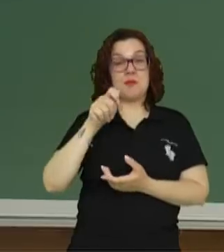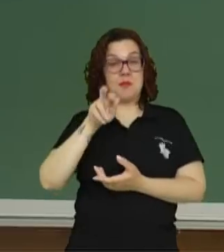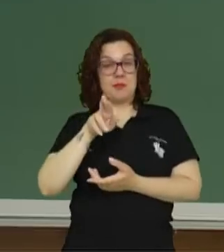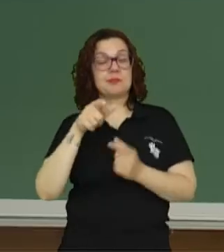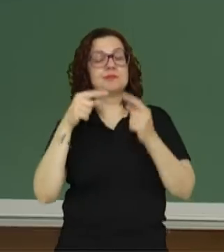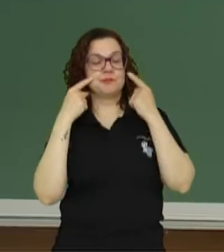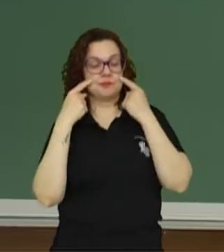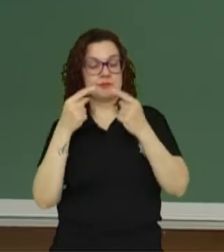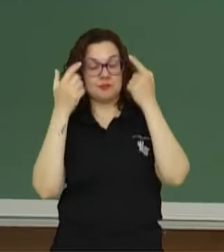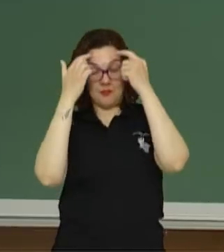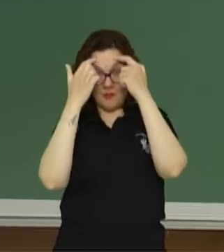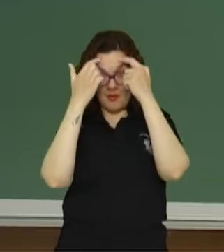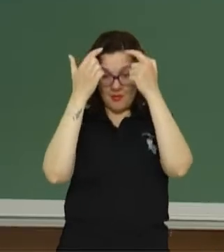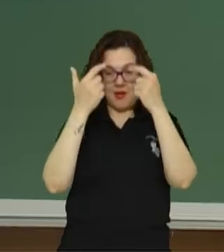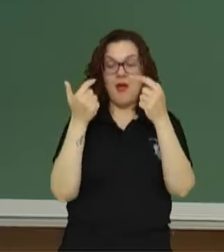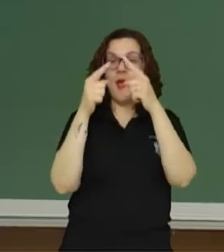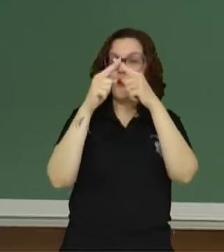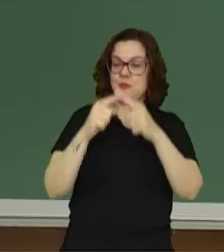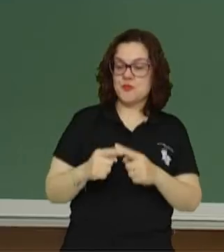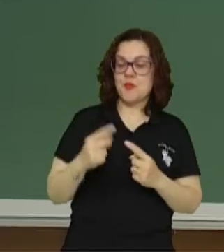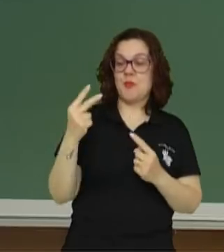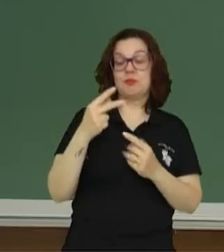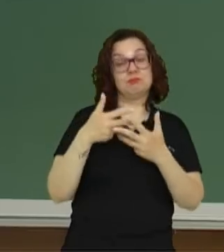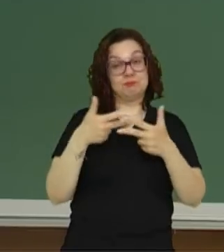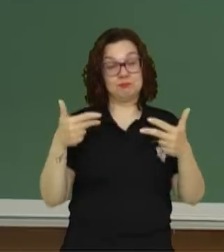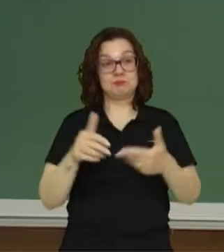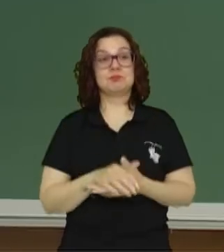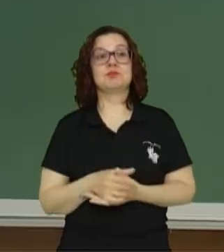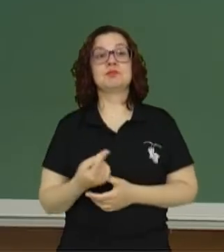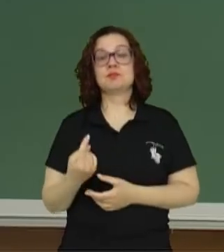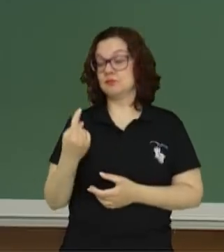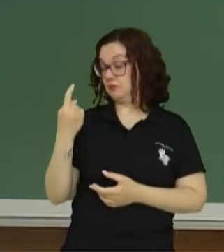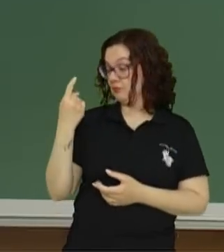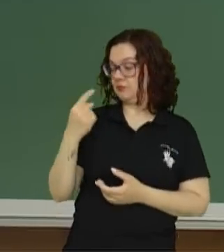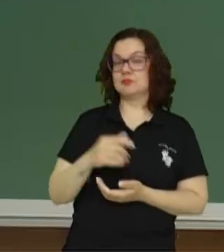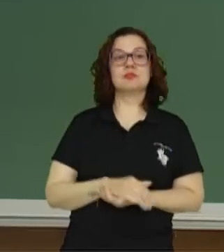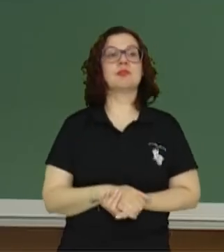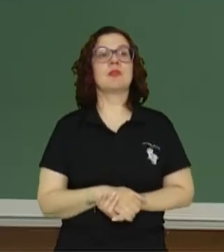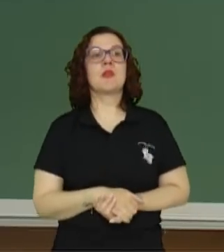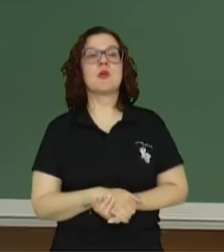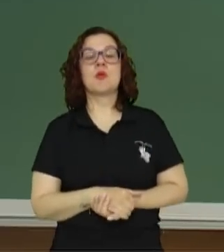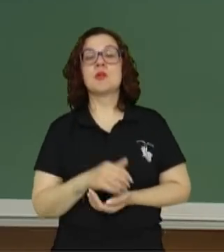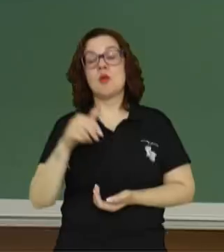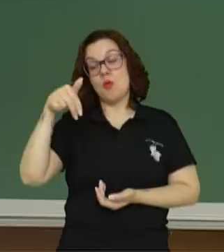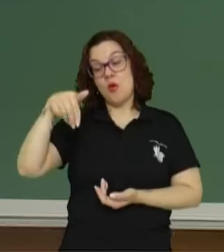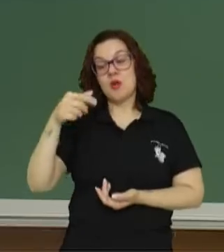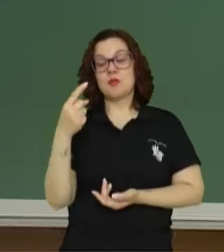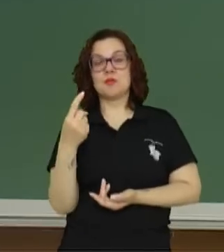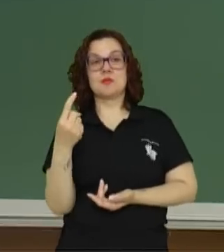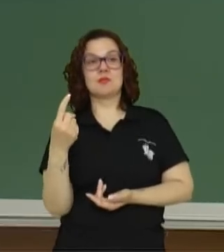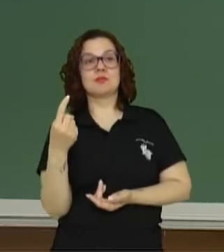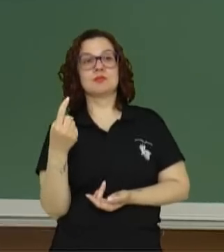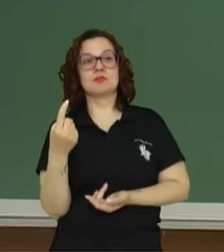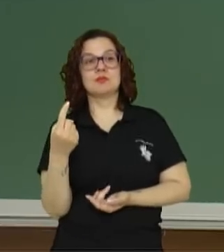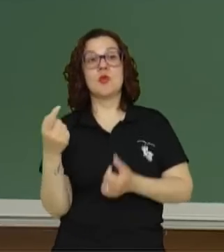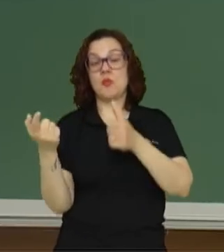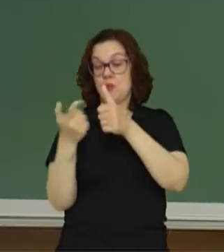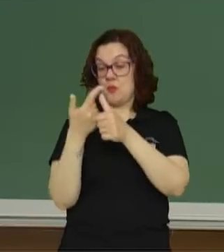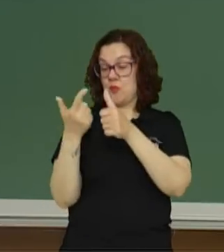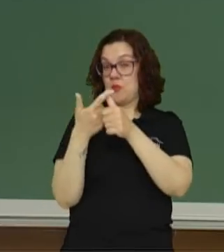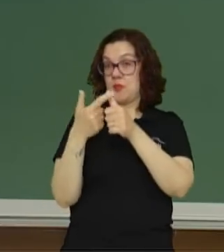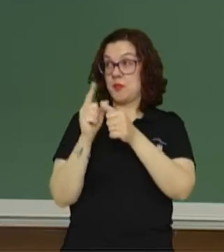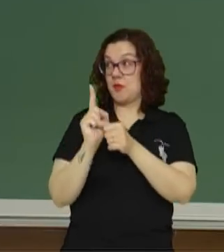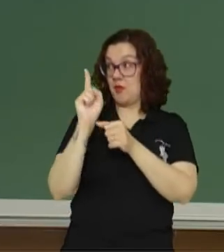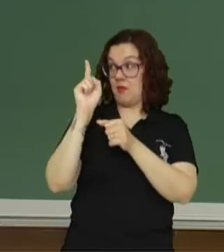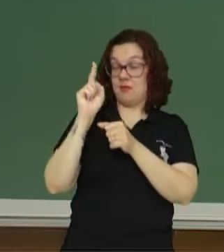ideia que eu vou ter que multiplicar por 2 alguma coisa. E daí? Se eu tenho N1, N1 é o meu primeiro